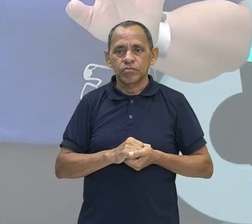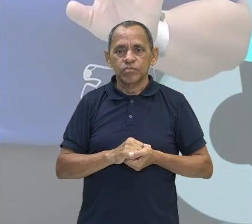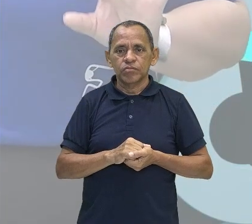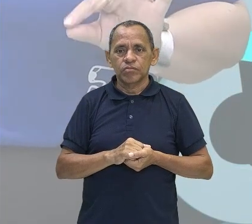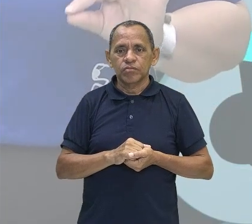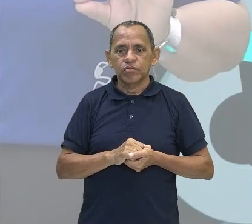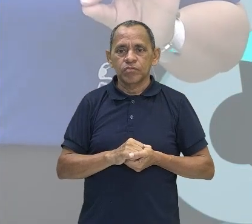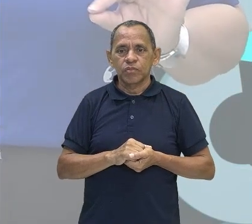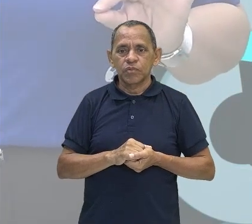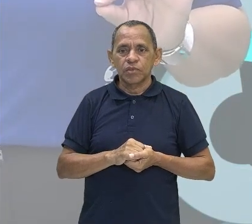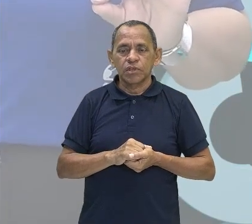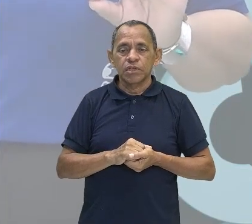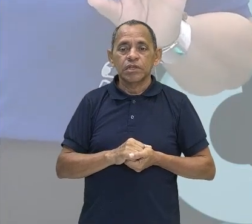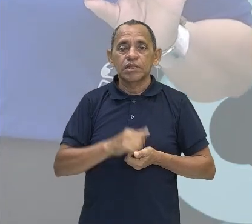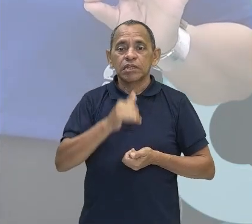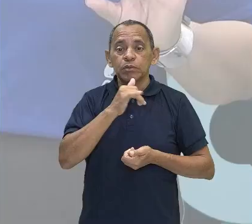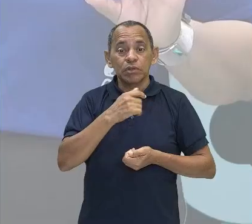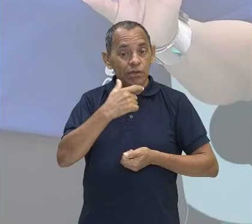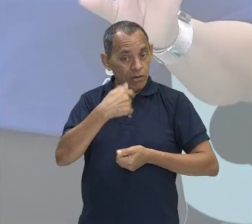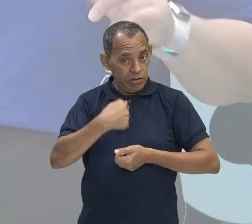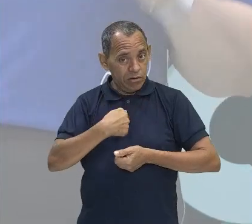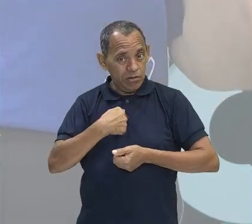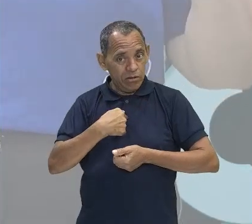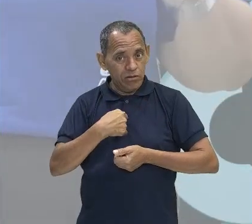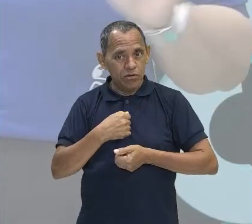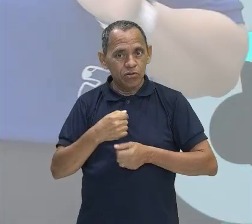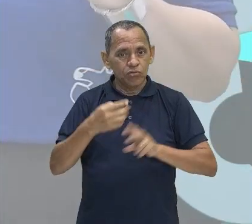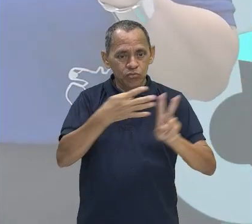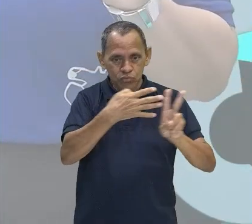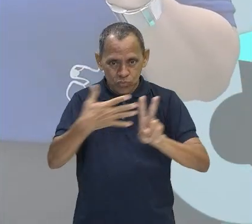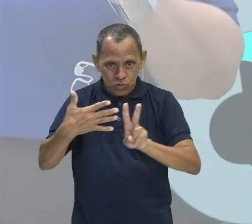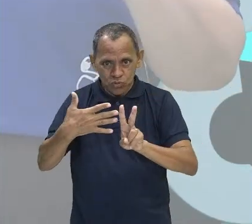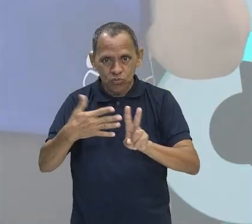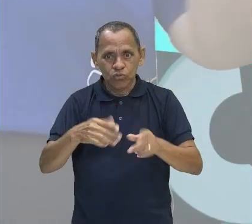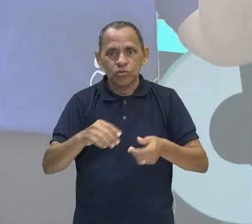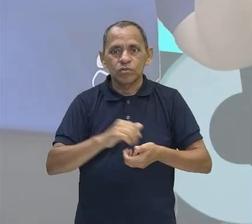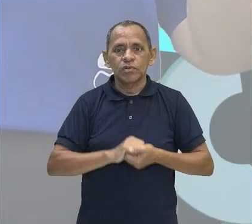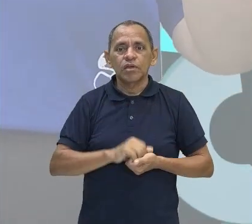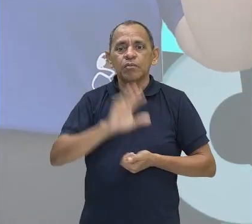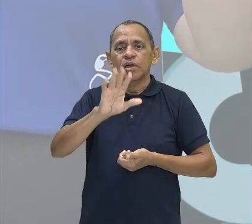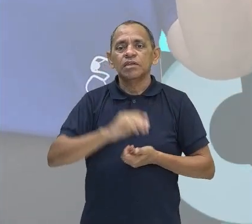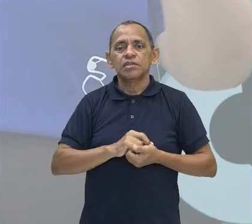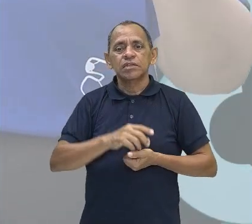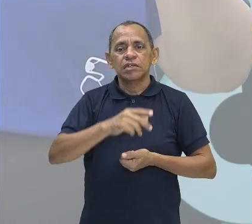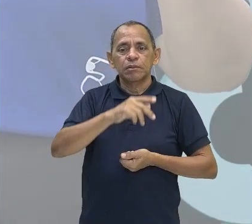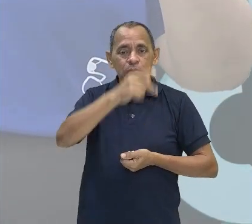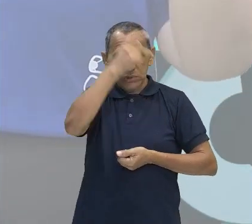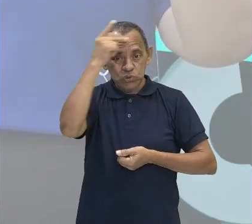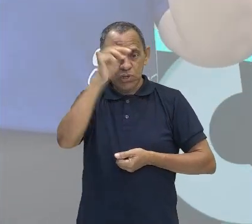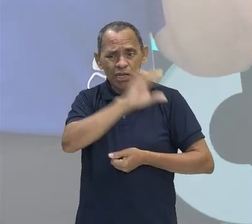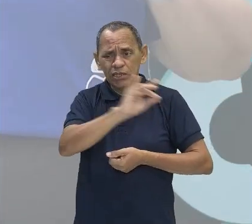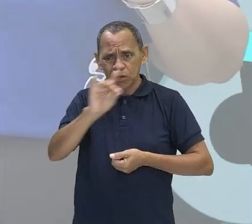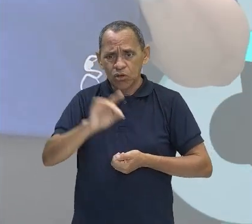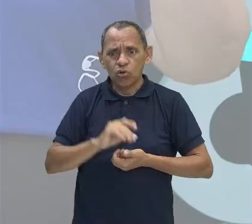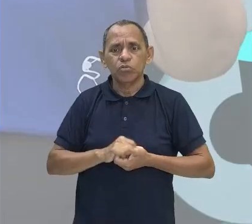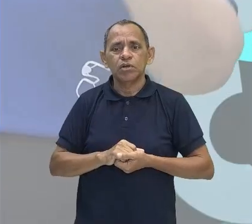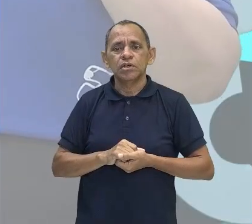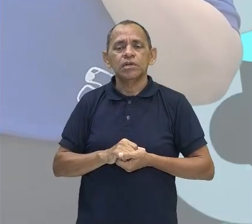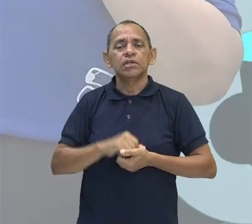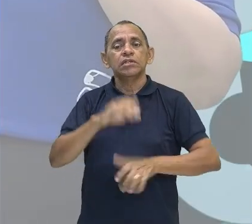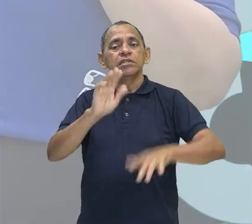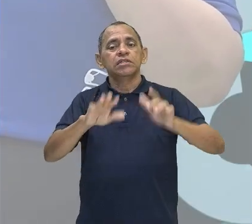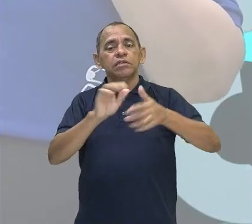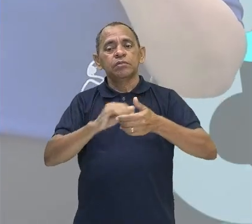No meu caso, eu levaria o pirarucu. Mas cada um, a depender ali do seu processo,